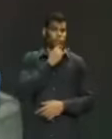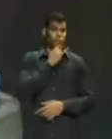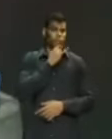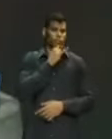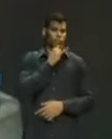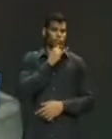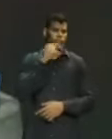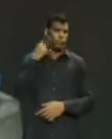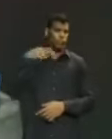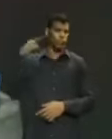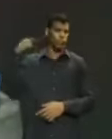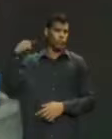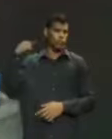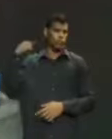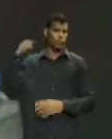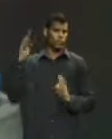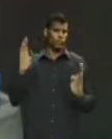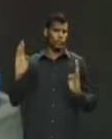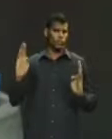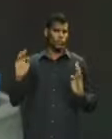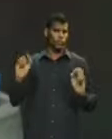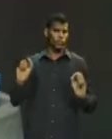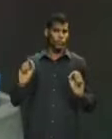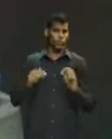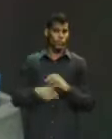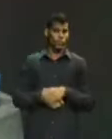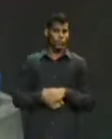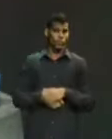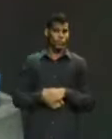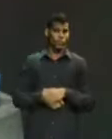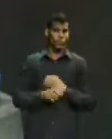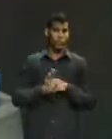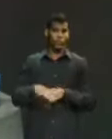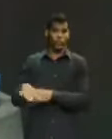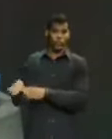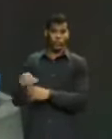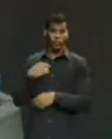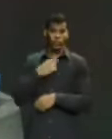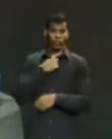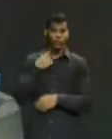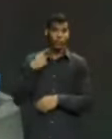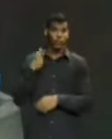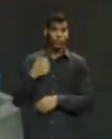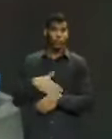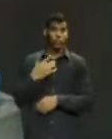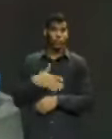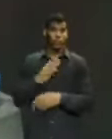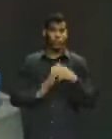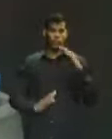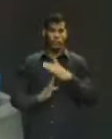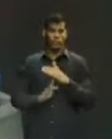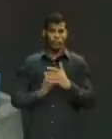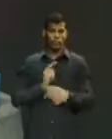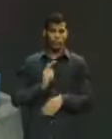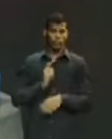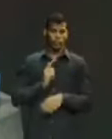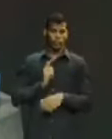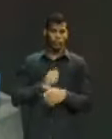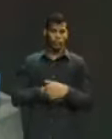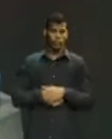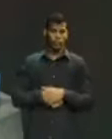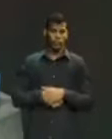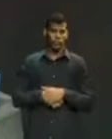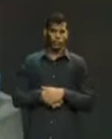grande desafio era a mortalidade infantil. Mortalidade infantil no Ceará já foi maior do que 100 por